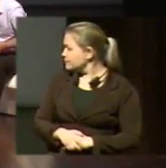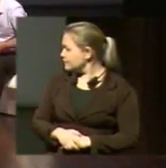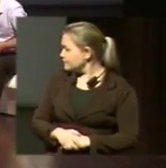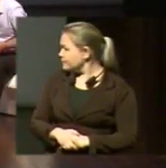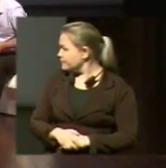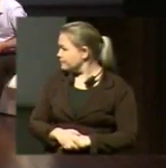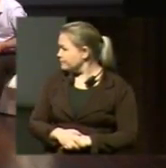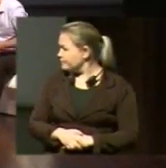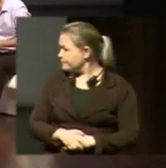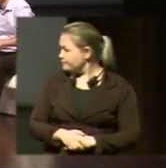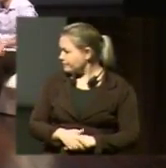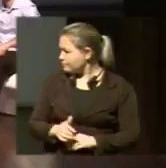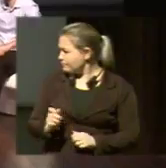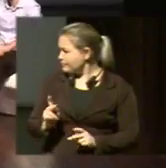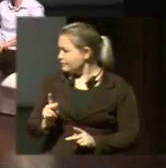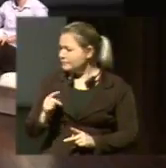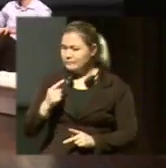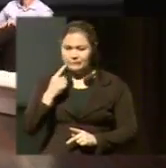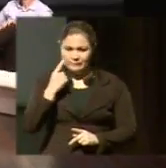Não? Sim.